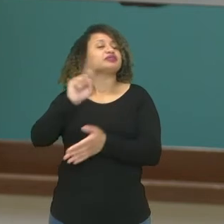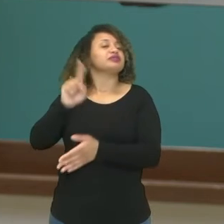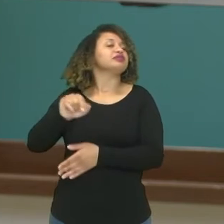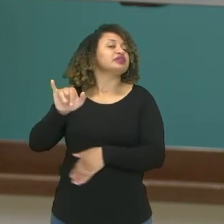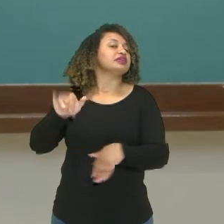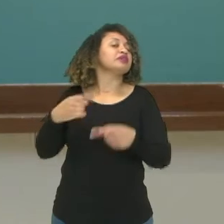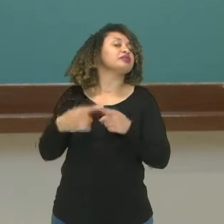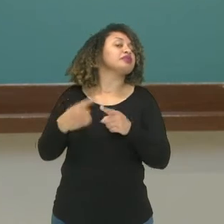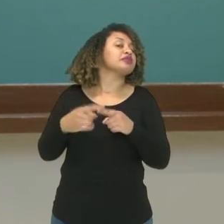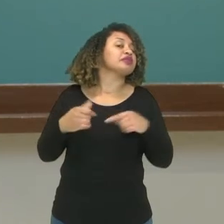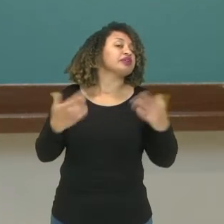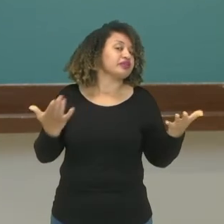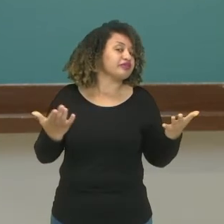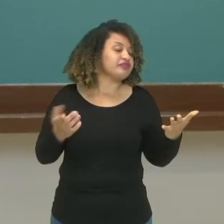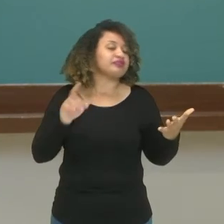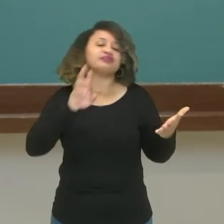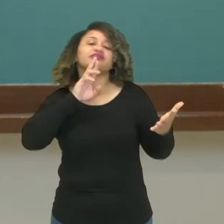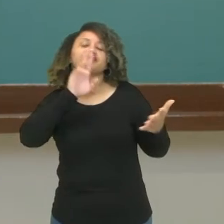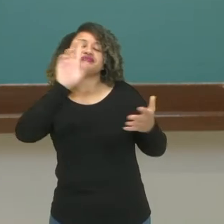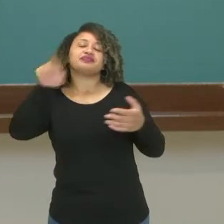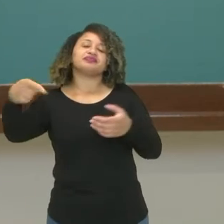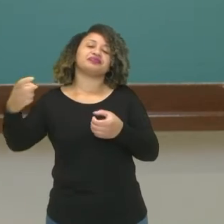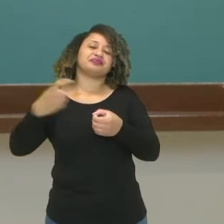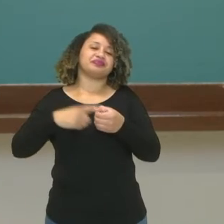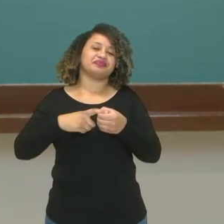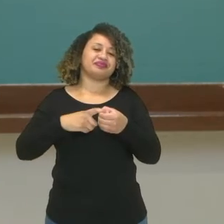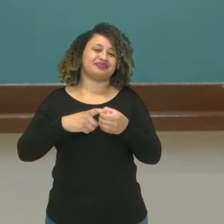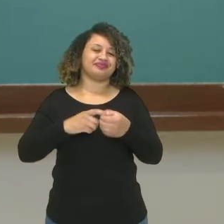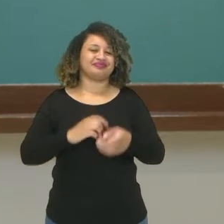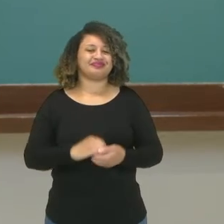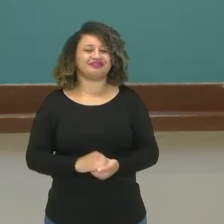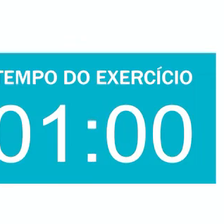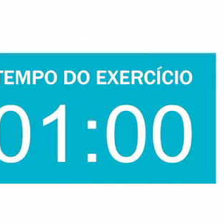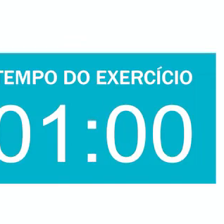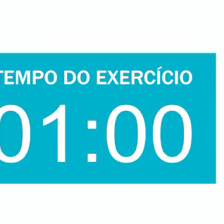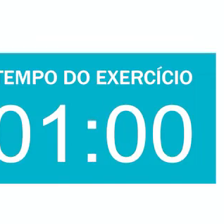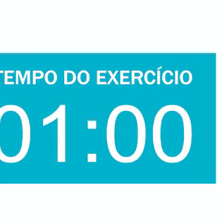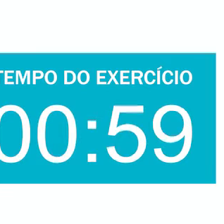disso? Faz aí, te aguardo aqui, é rapidinho.